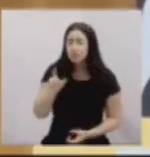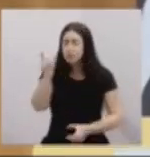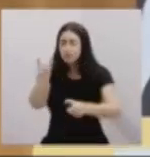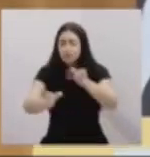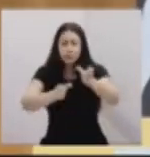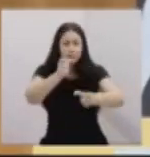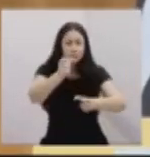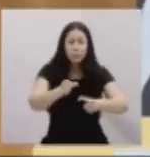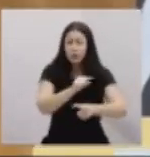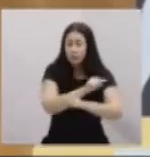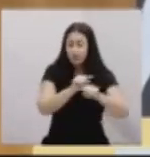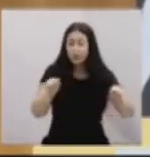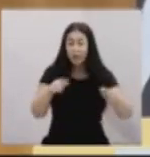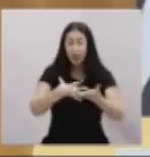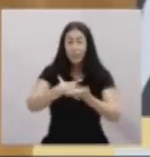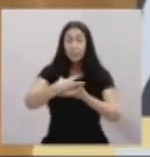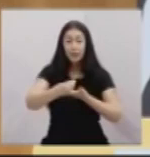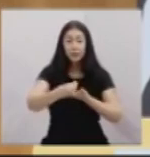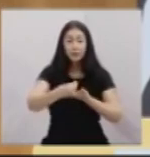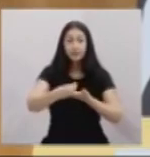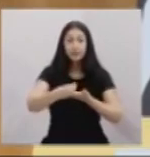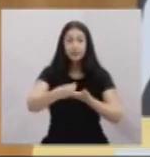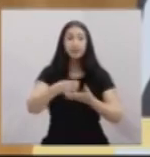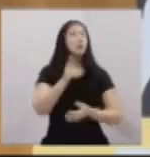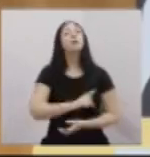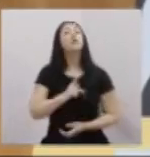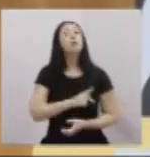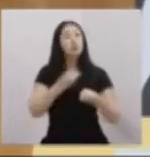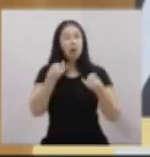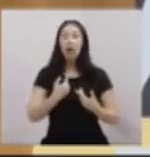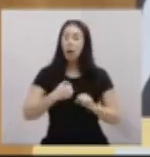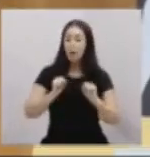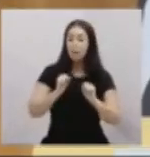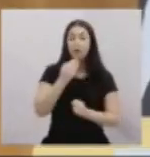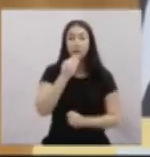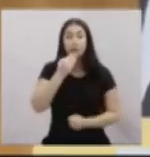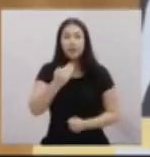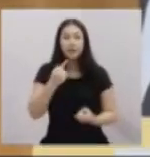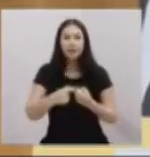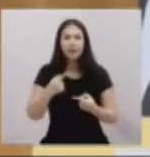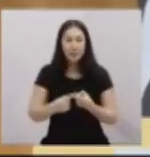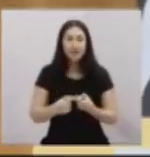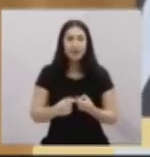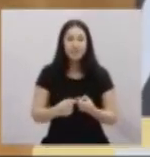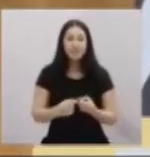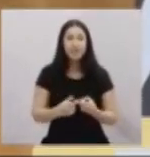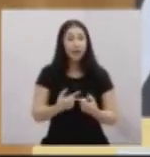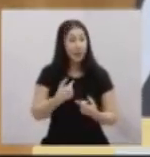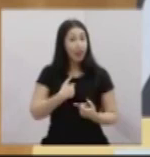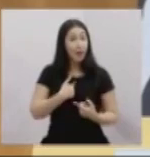cidades o imitasse. E ele dizia: e eu posso pedir isso de vocês, porque eu